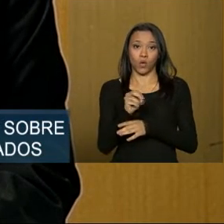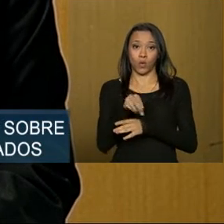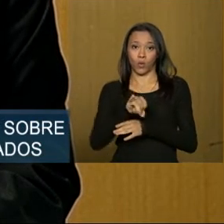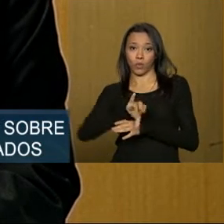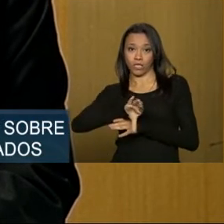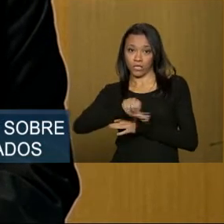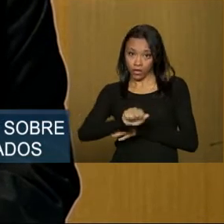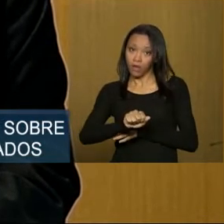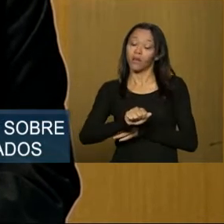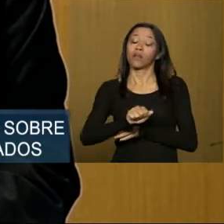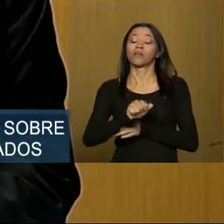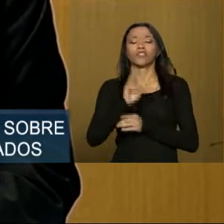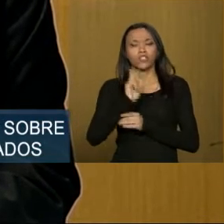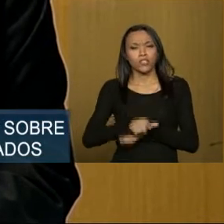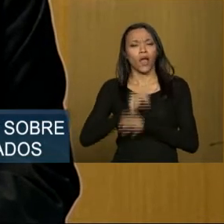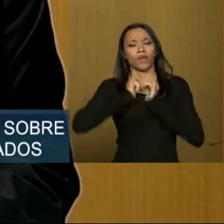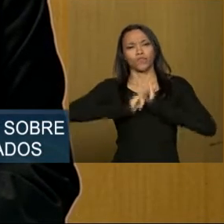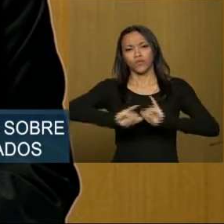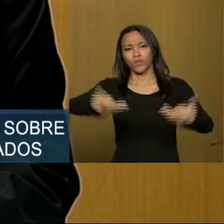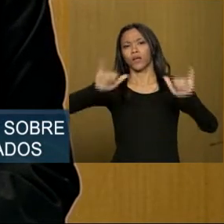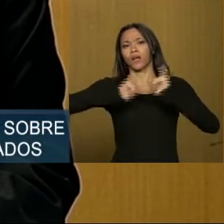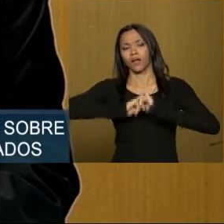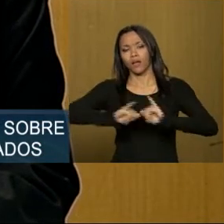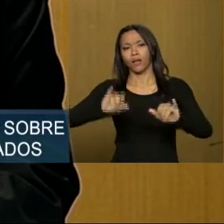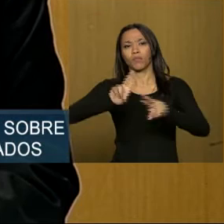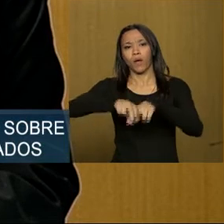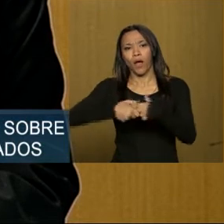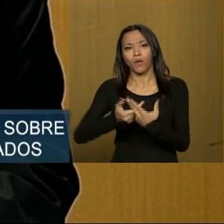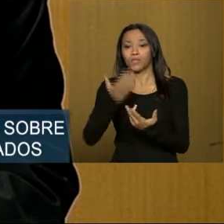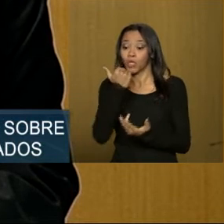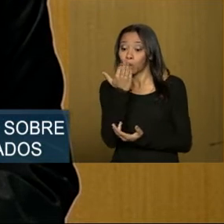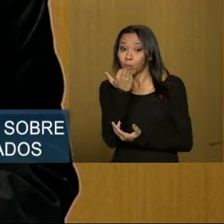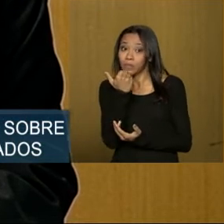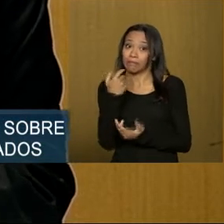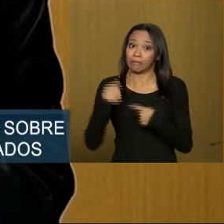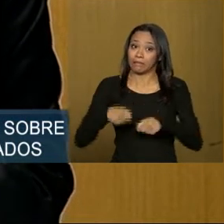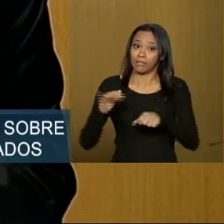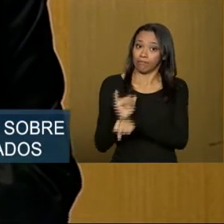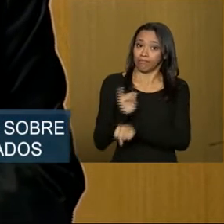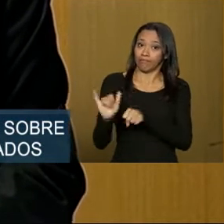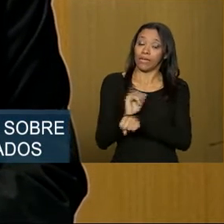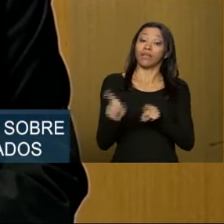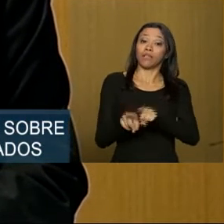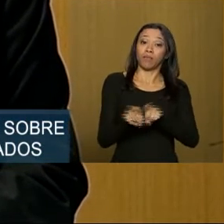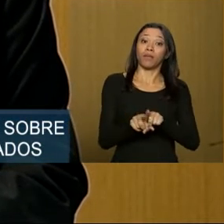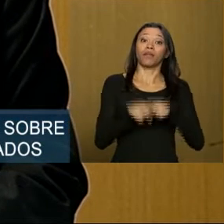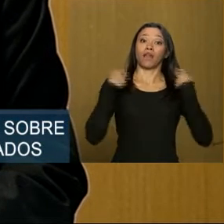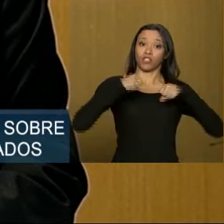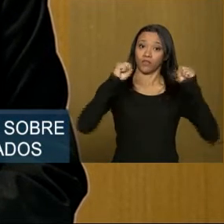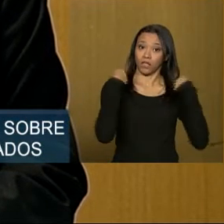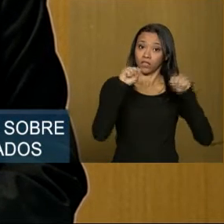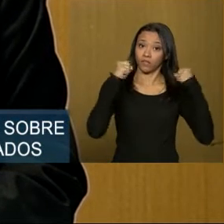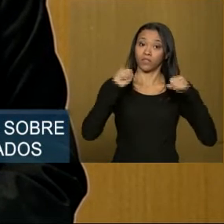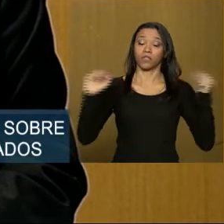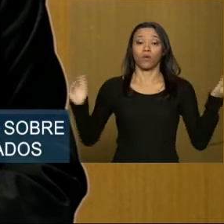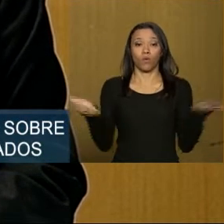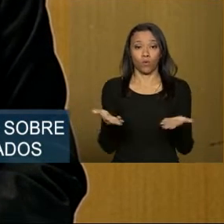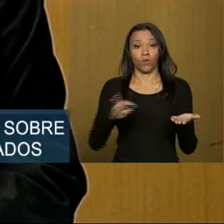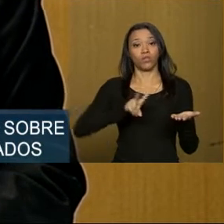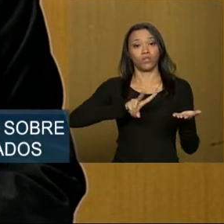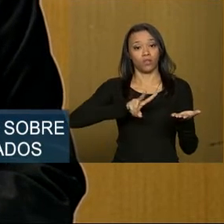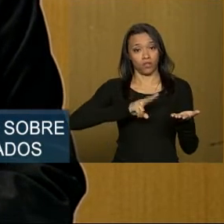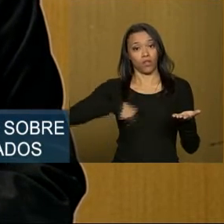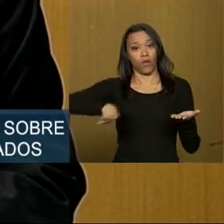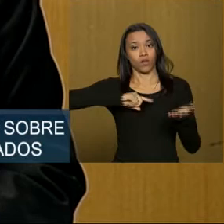desses indicadores em relação à alimentação e atividade física, e hoje nós estaremos, então, divulgando em relação